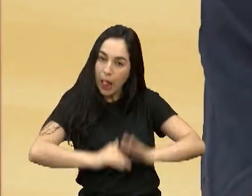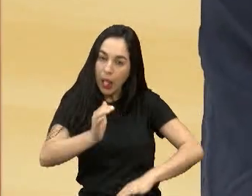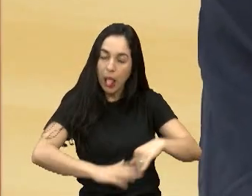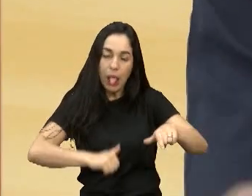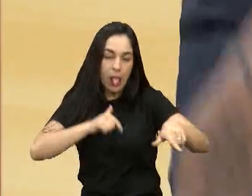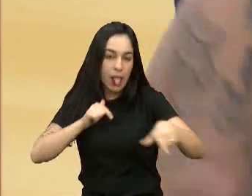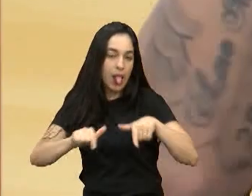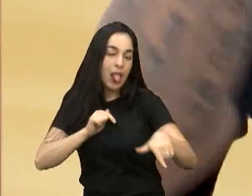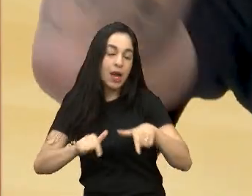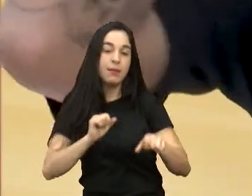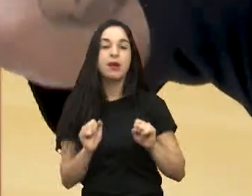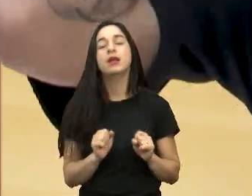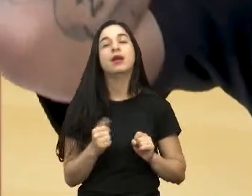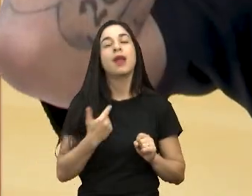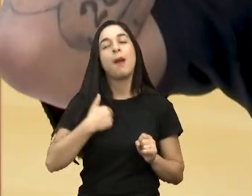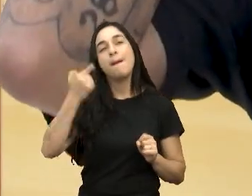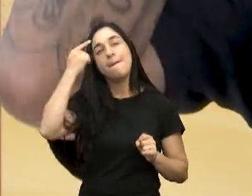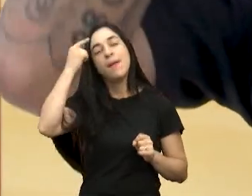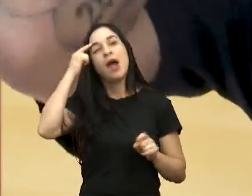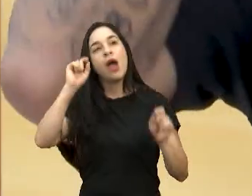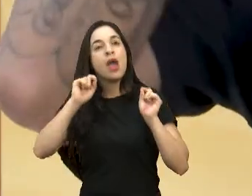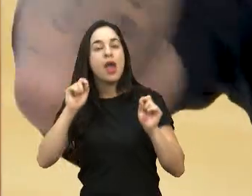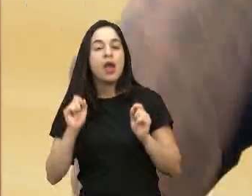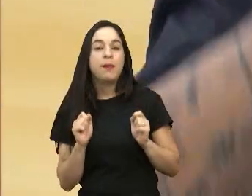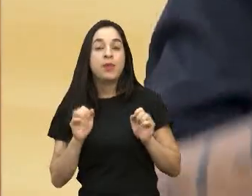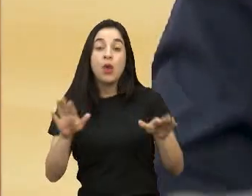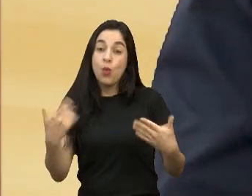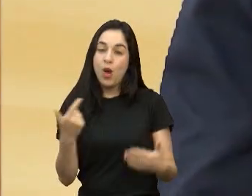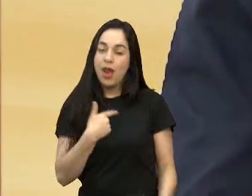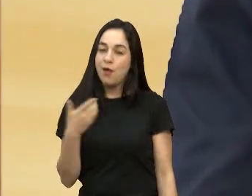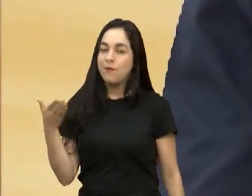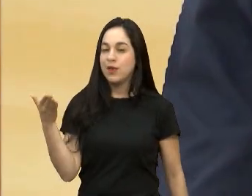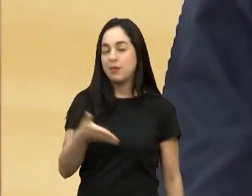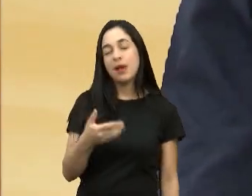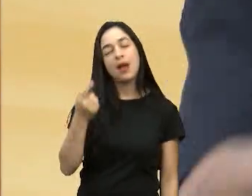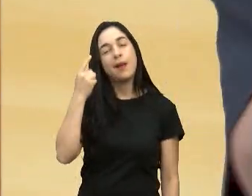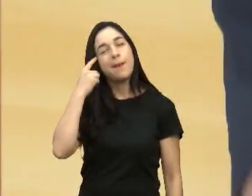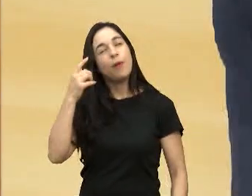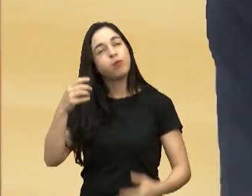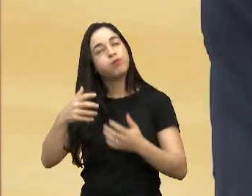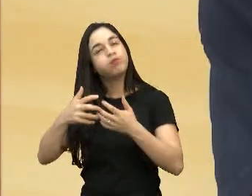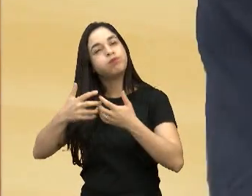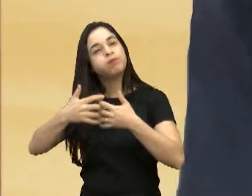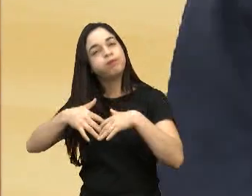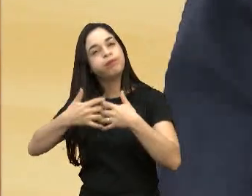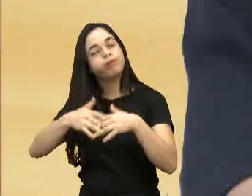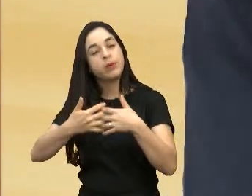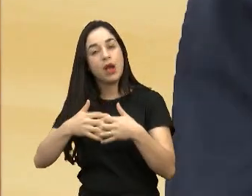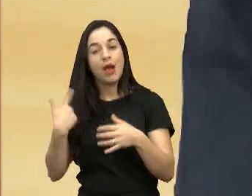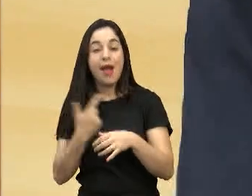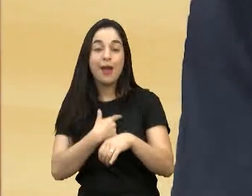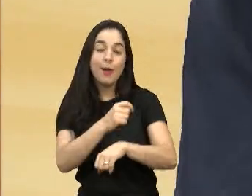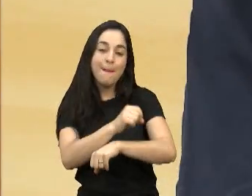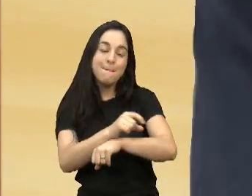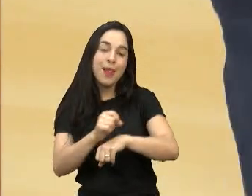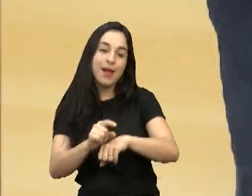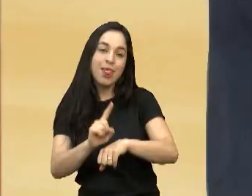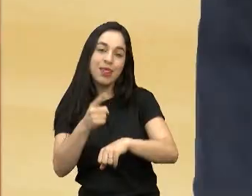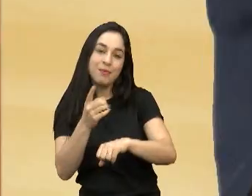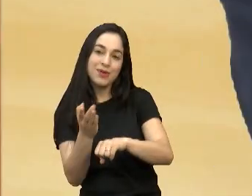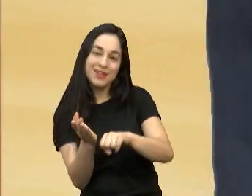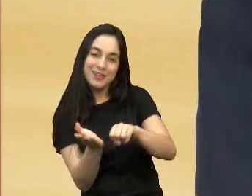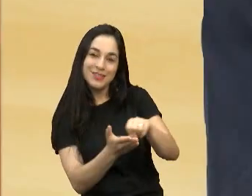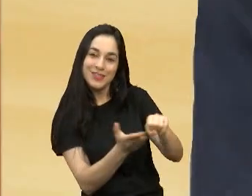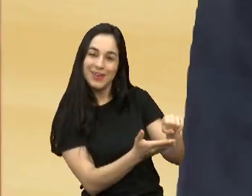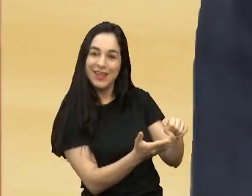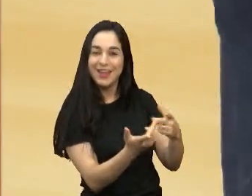como se diz, eu estava até pensando nessa questão na hora que eu estava vindo para cá. Aquilo que a gente planta, né? A gente vai ver a nossa semente,